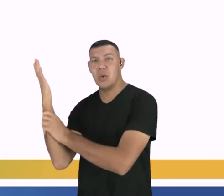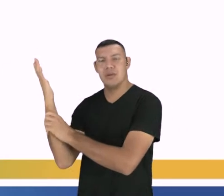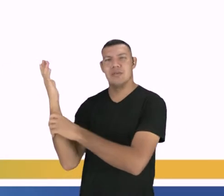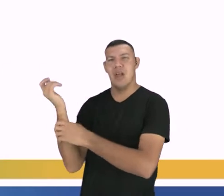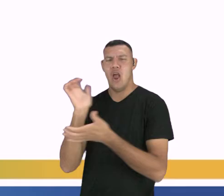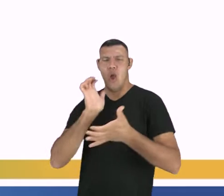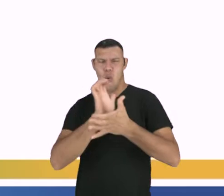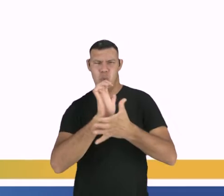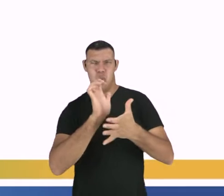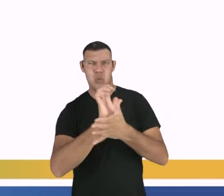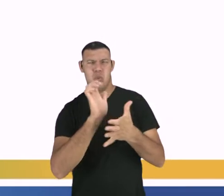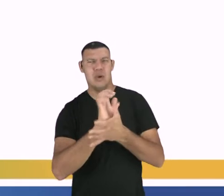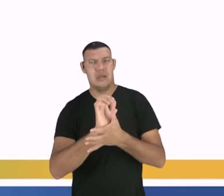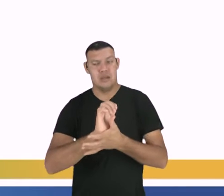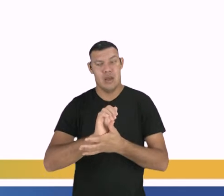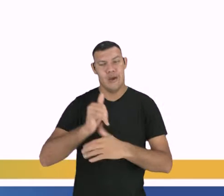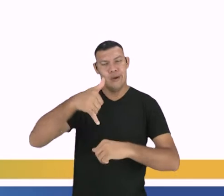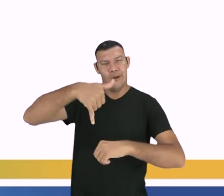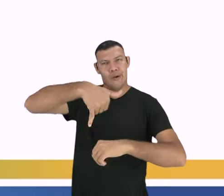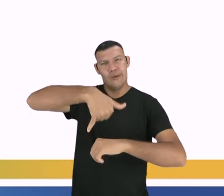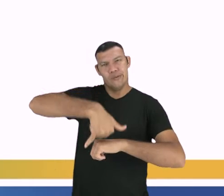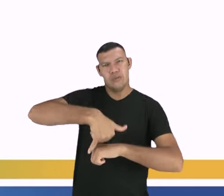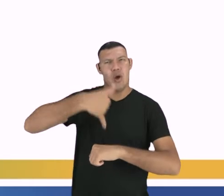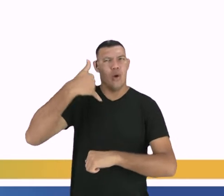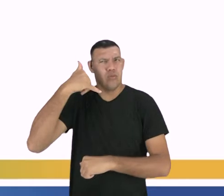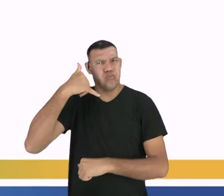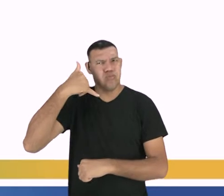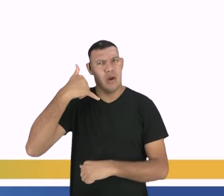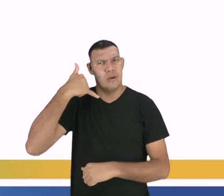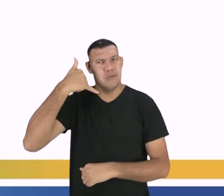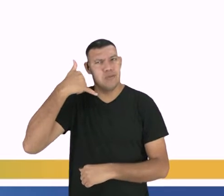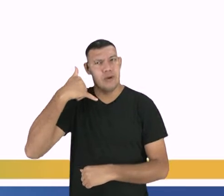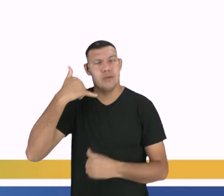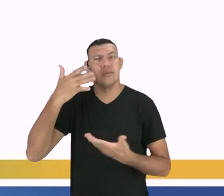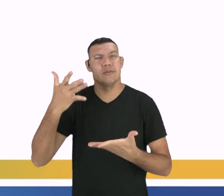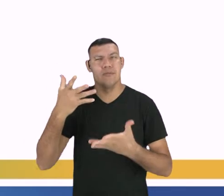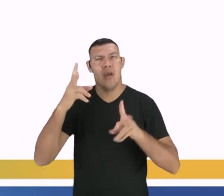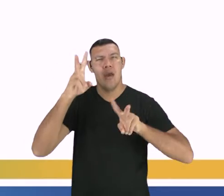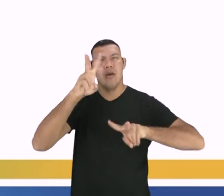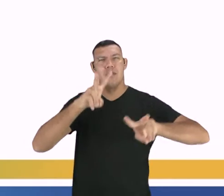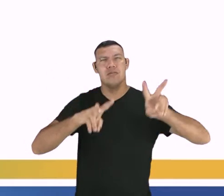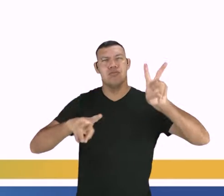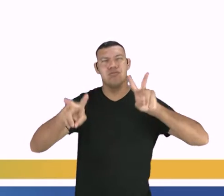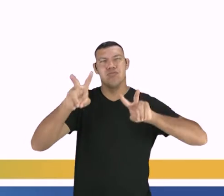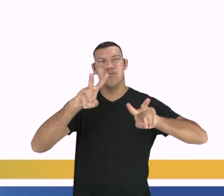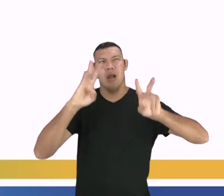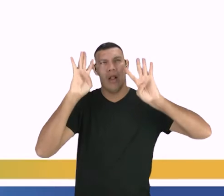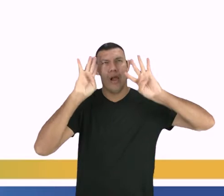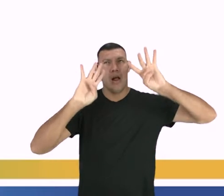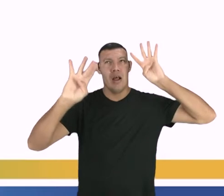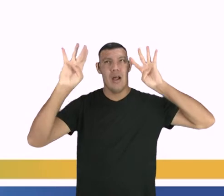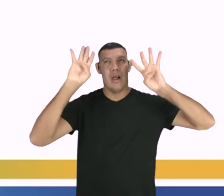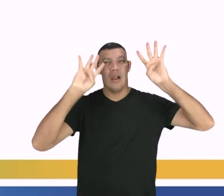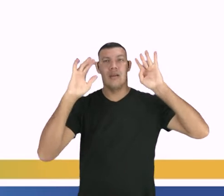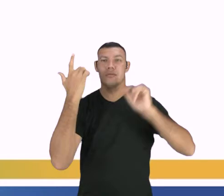quando ele fala do telefone tocando, então a gente consegue ter essa visualização.